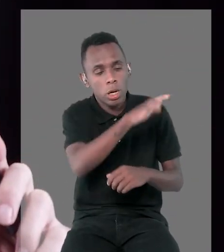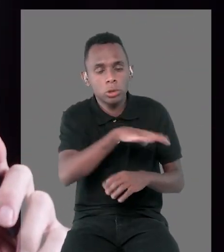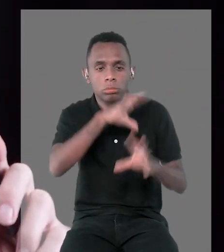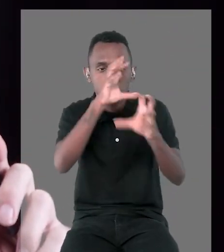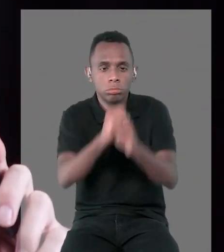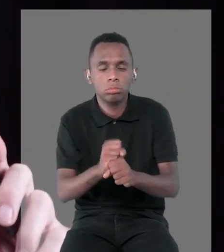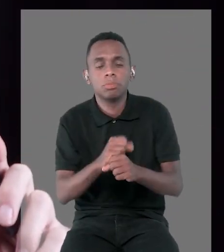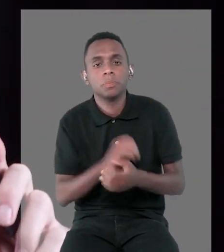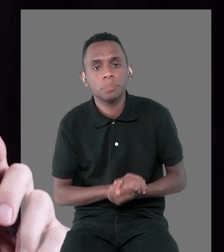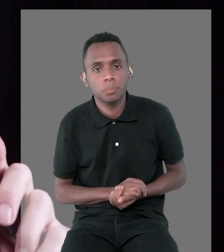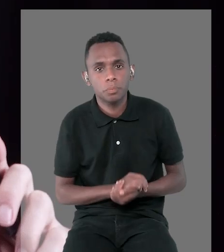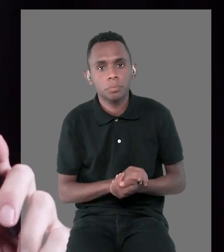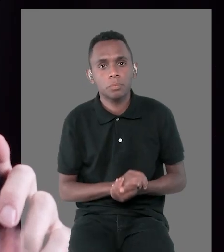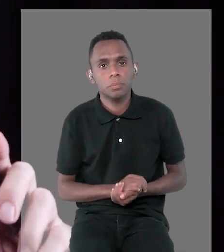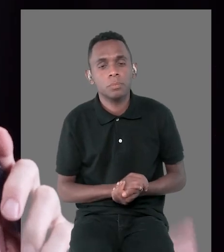tem